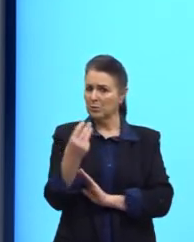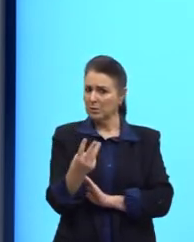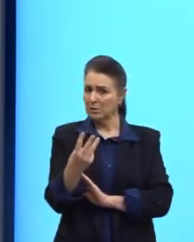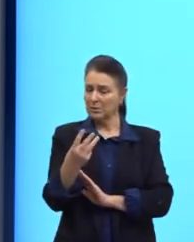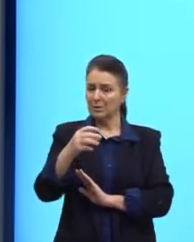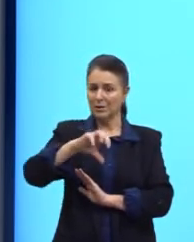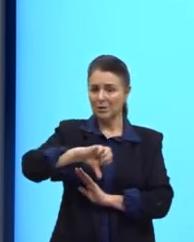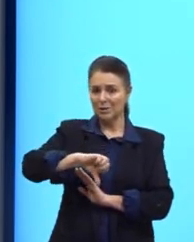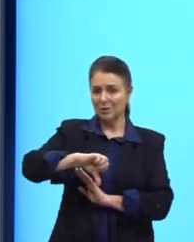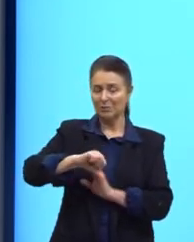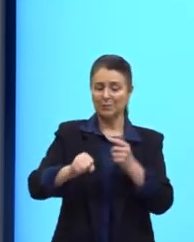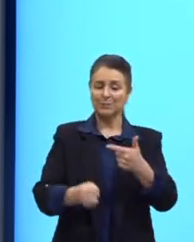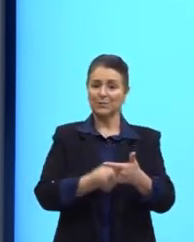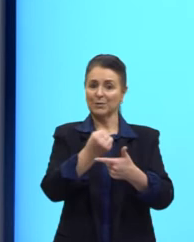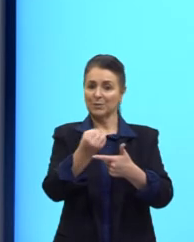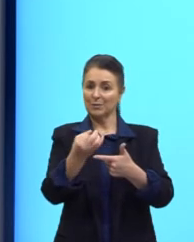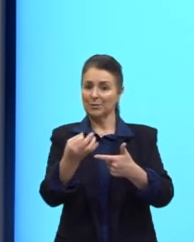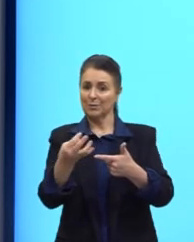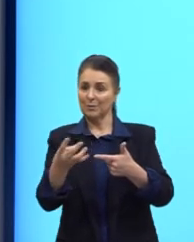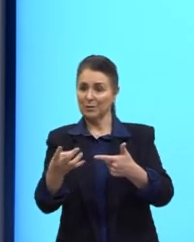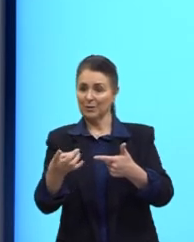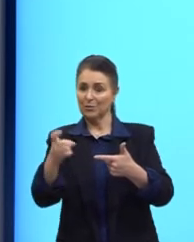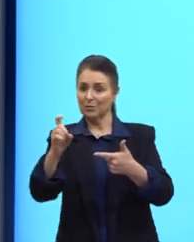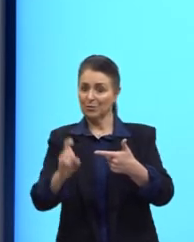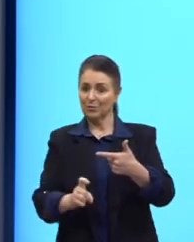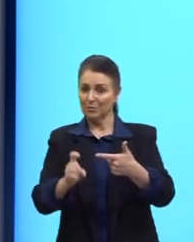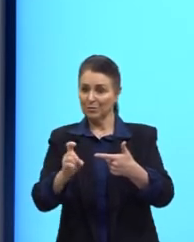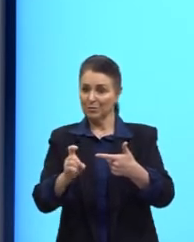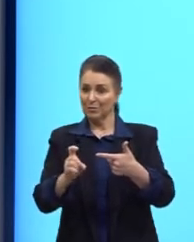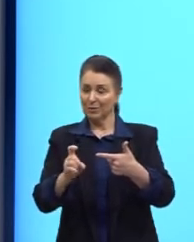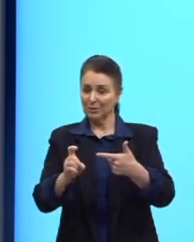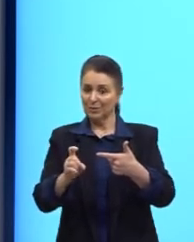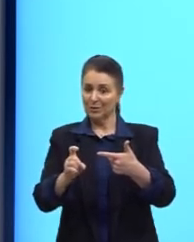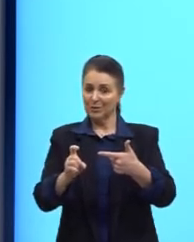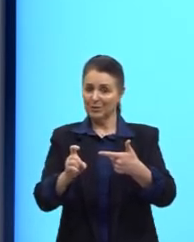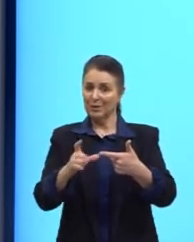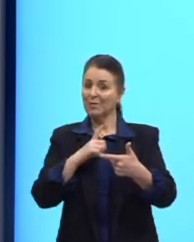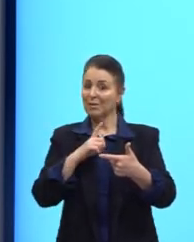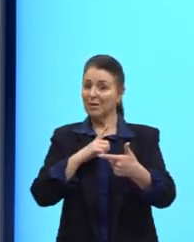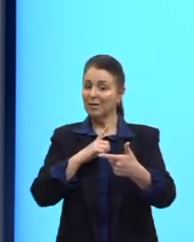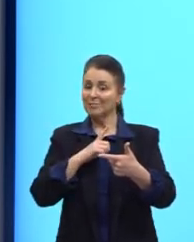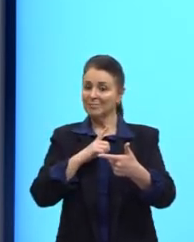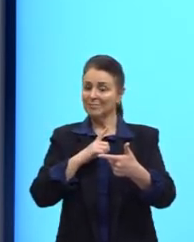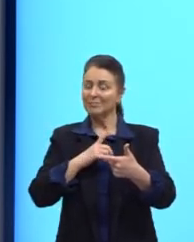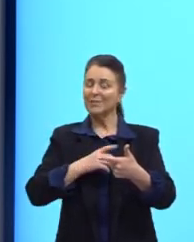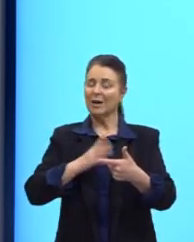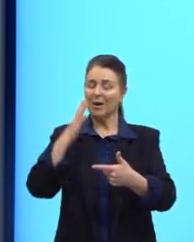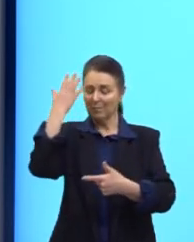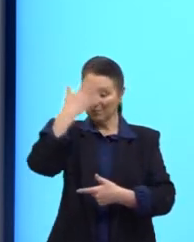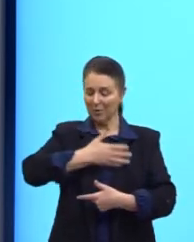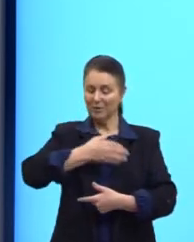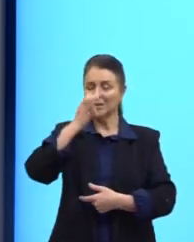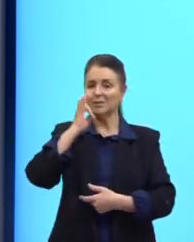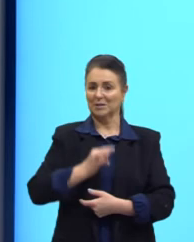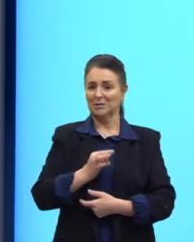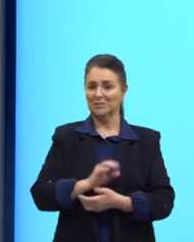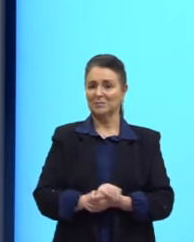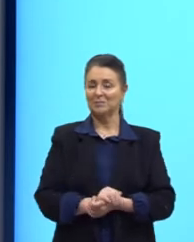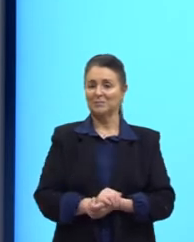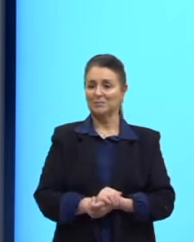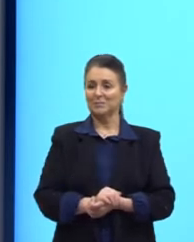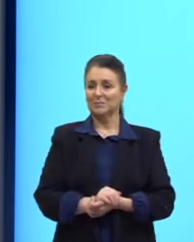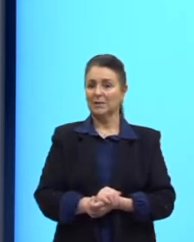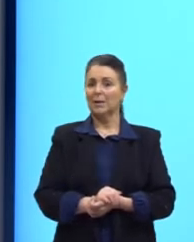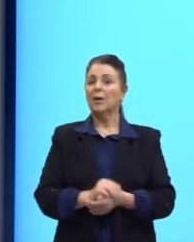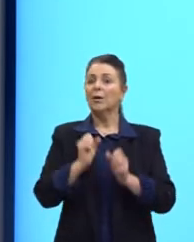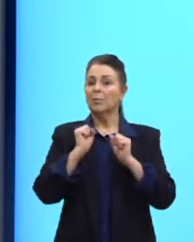no logaritmando lá do segundo lado da Igualdade Então a nossa solução tá correta segundo